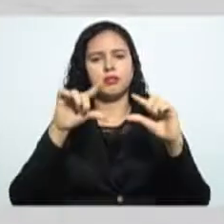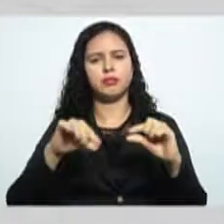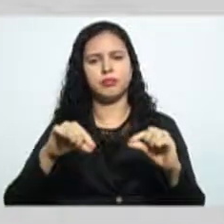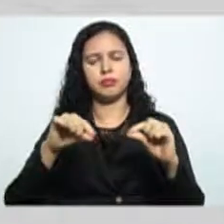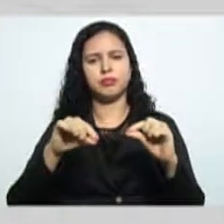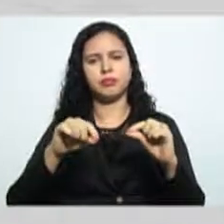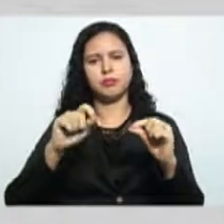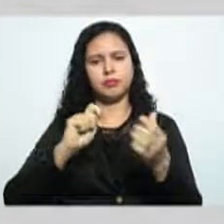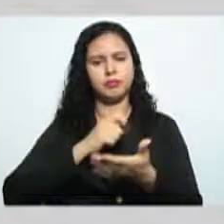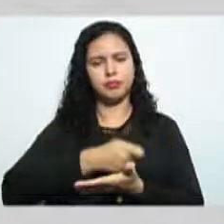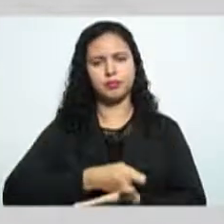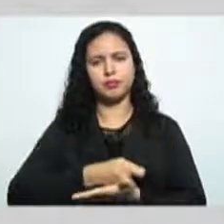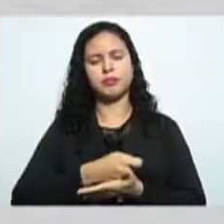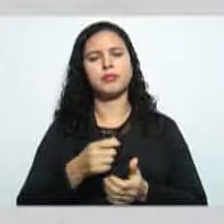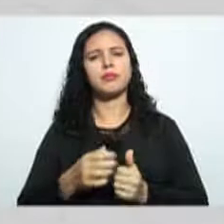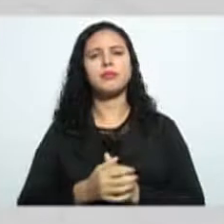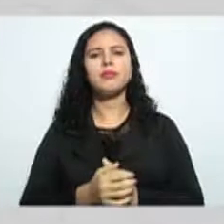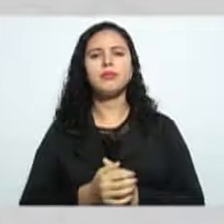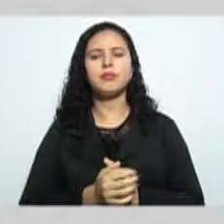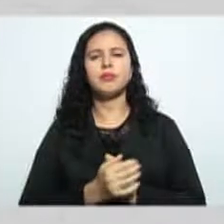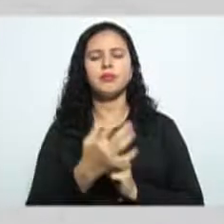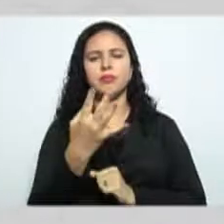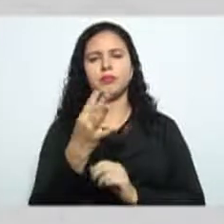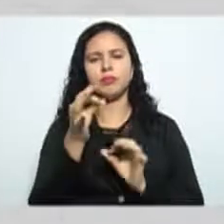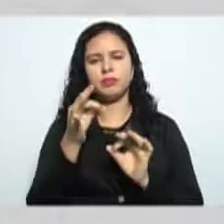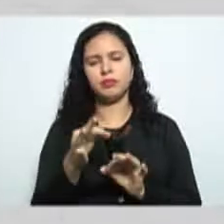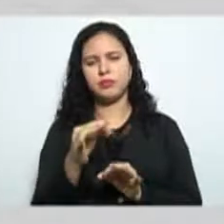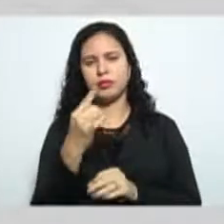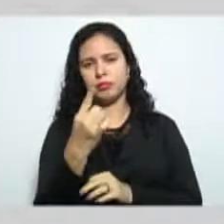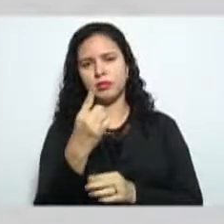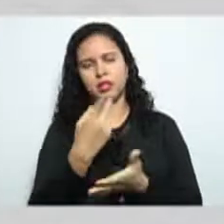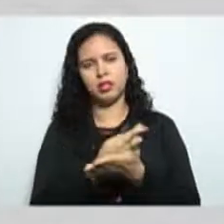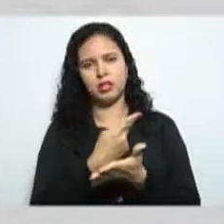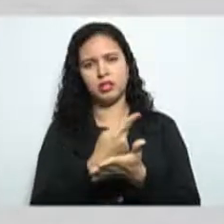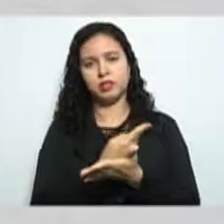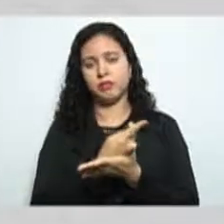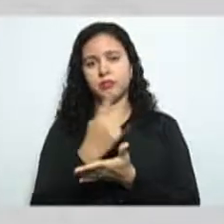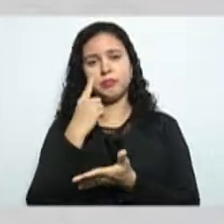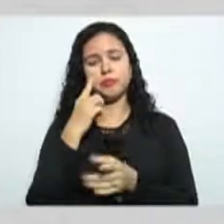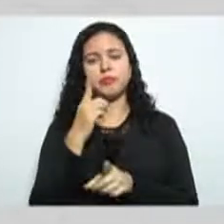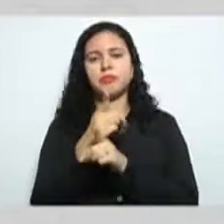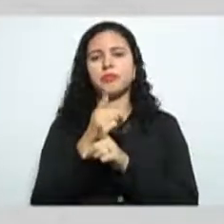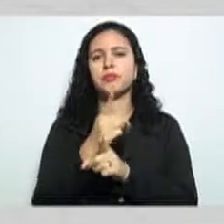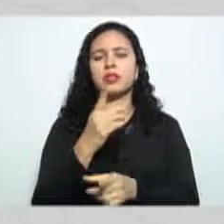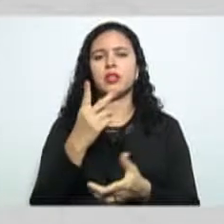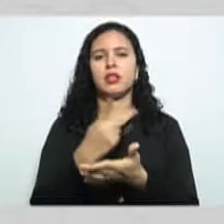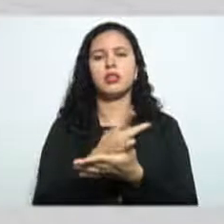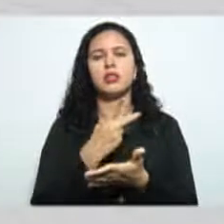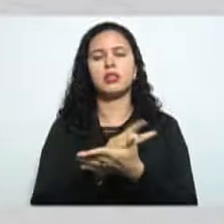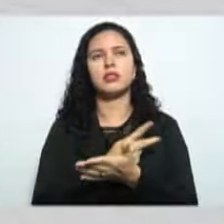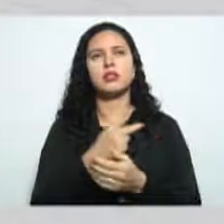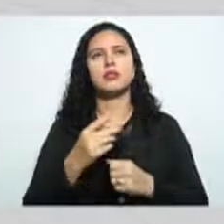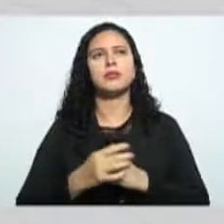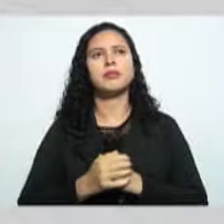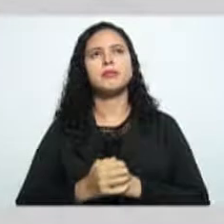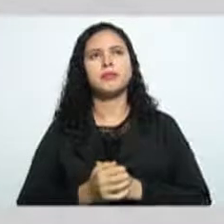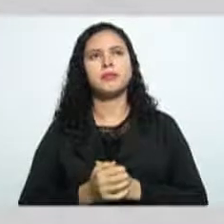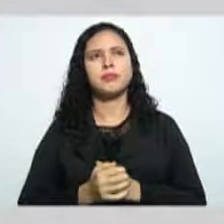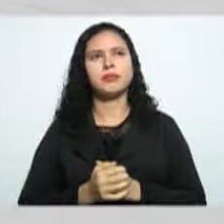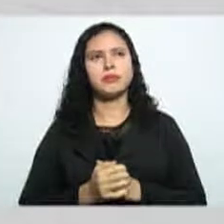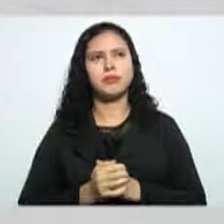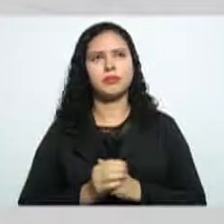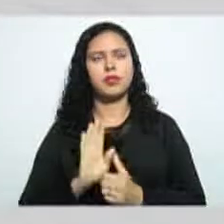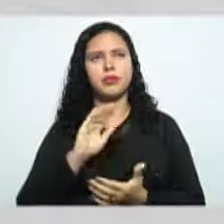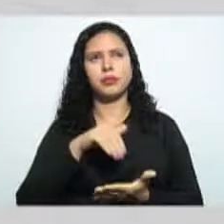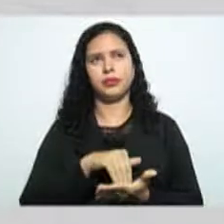custos? Aqui nós temos 4 alternativas certas e uma errada. Para marcar a errada. Vou ler a última de múltipla escolha, para a gente